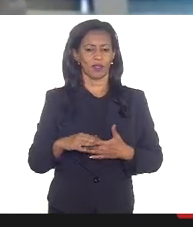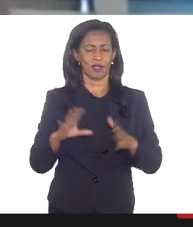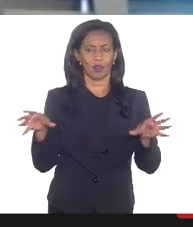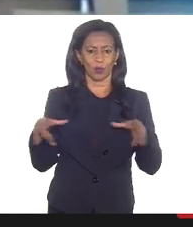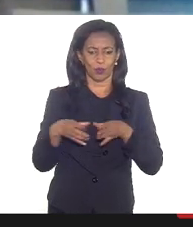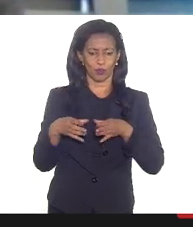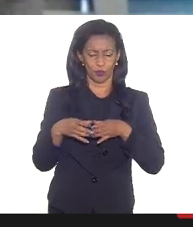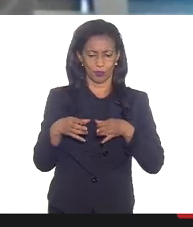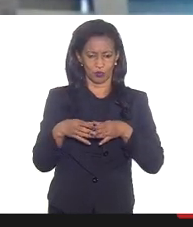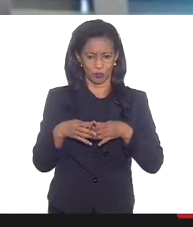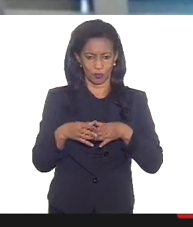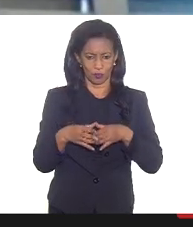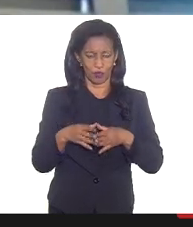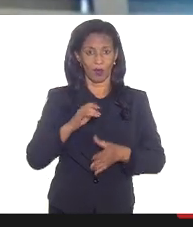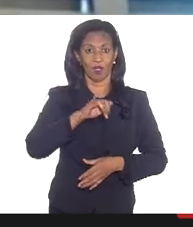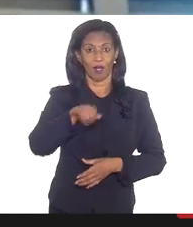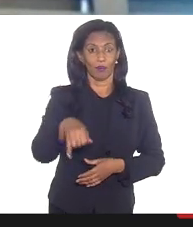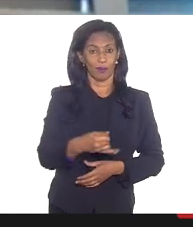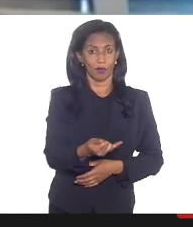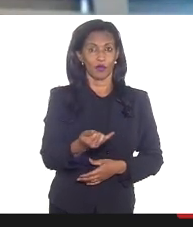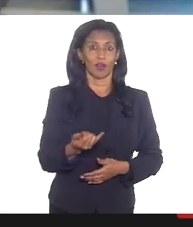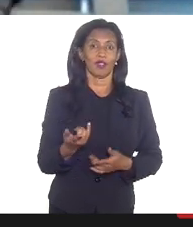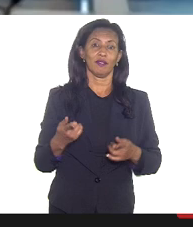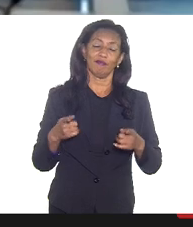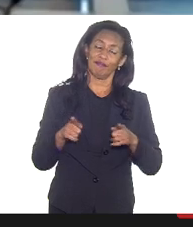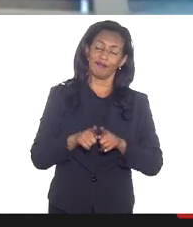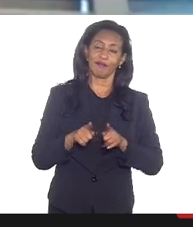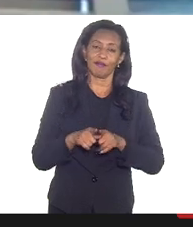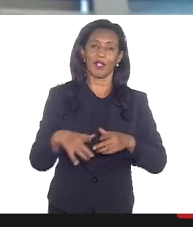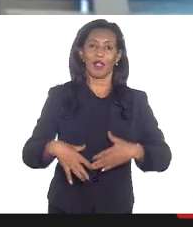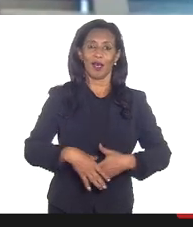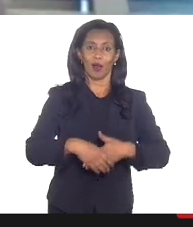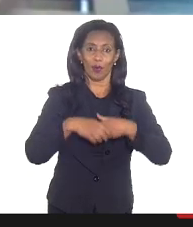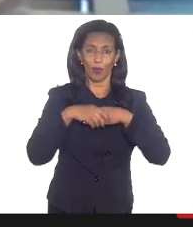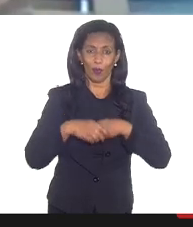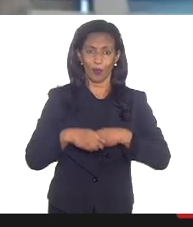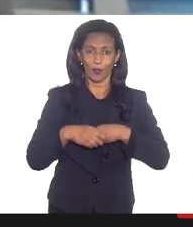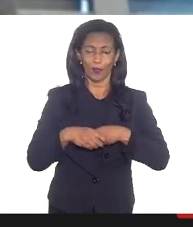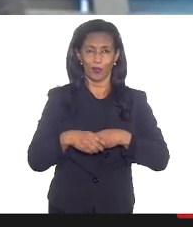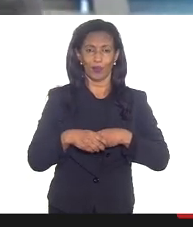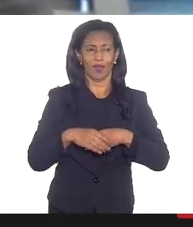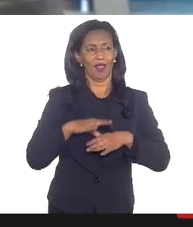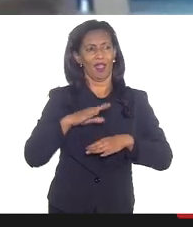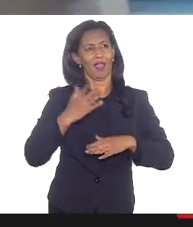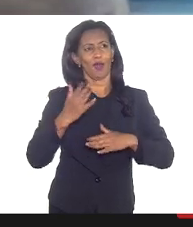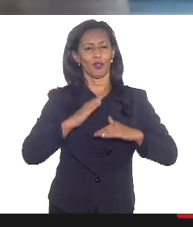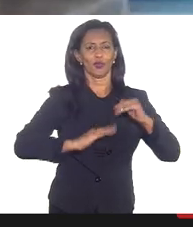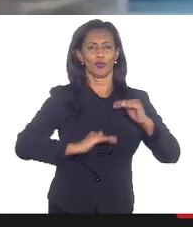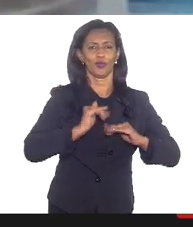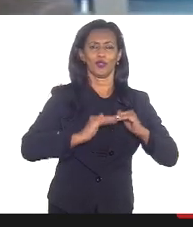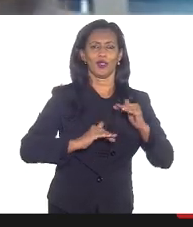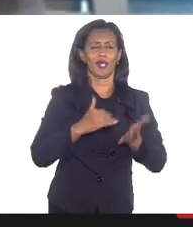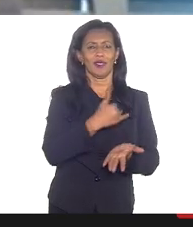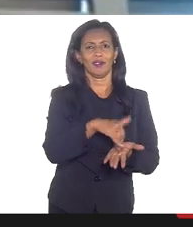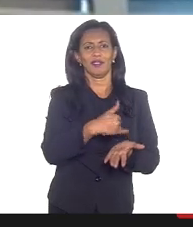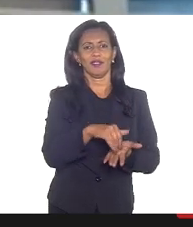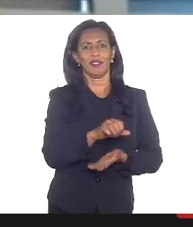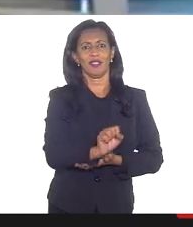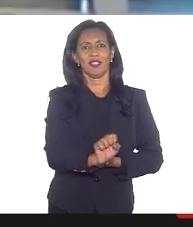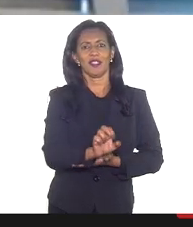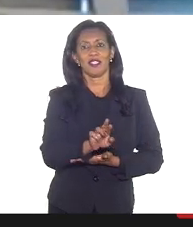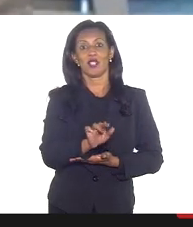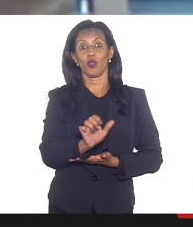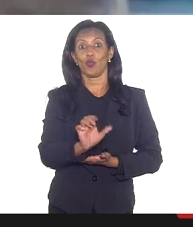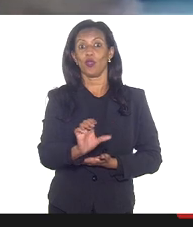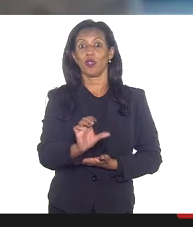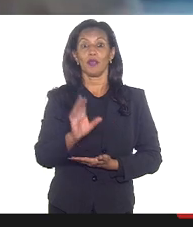comissão. Aproveito para cumprimentar também os servidores, secretário da SEDUC e principalmente os